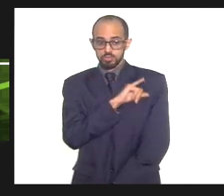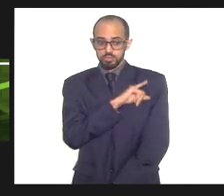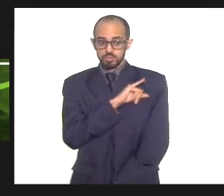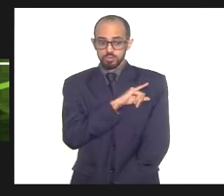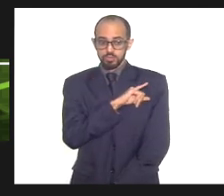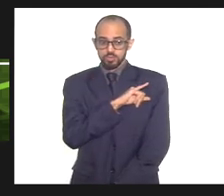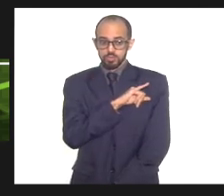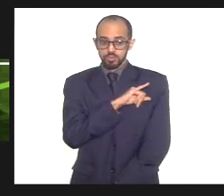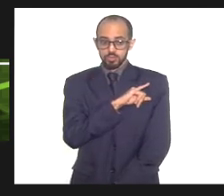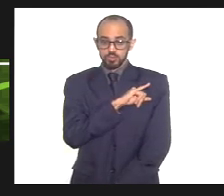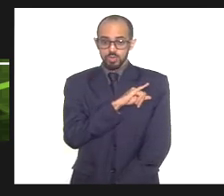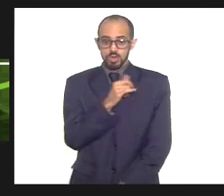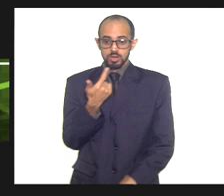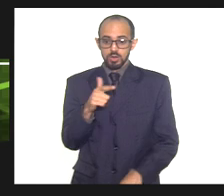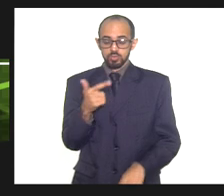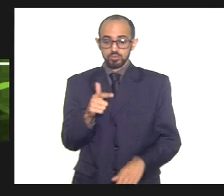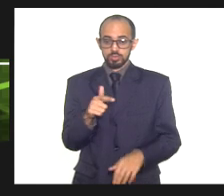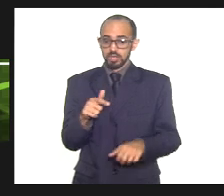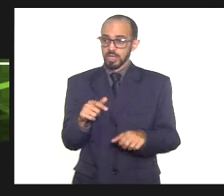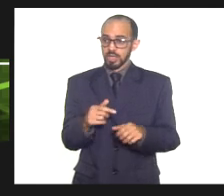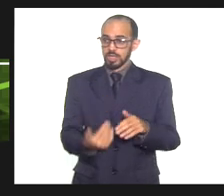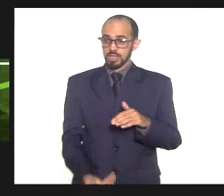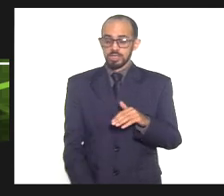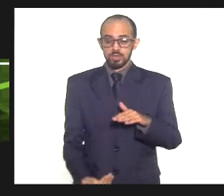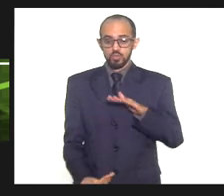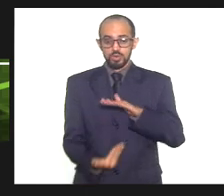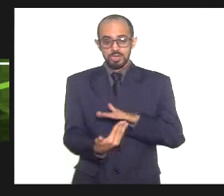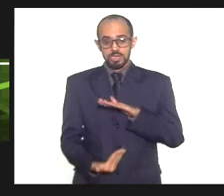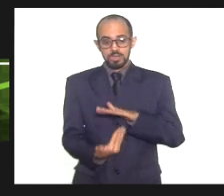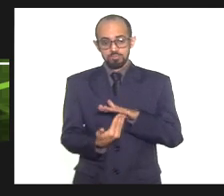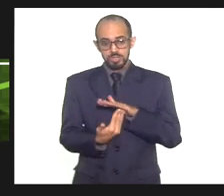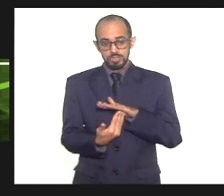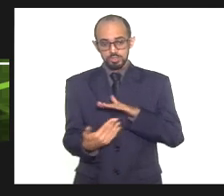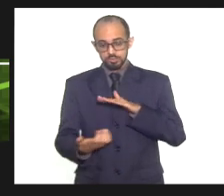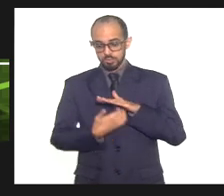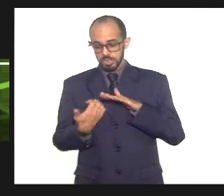há impedimento nenhum às concessionárias,